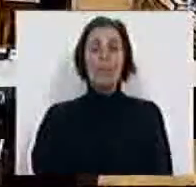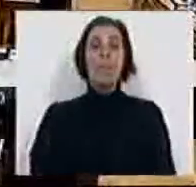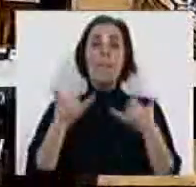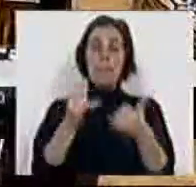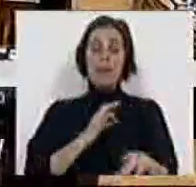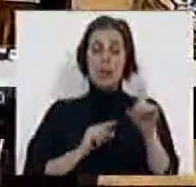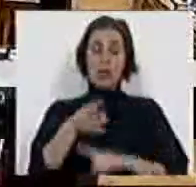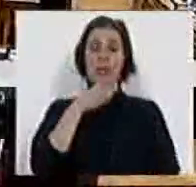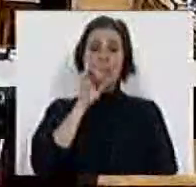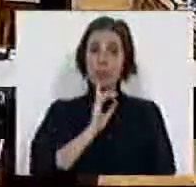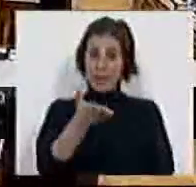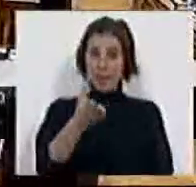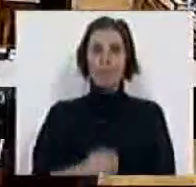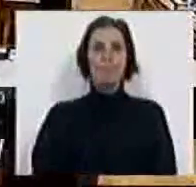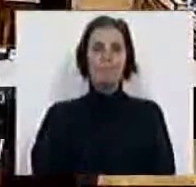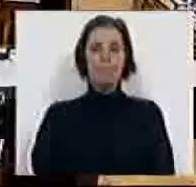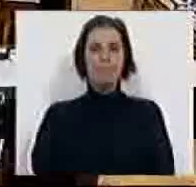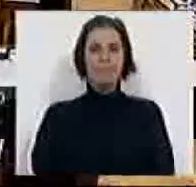Tem a palavra a Sra. Deputada.